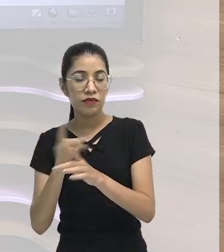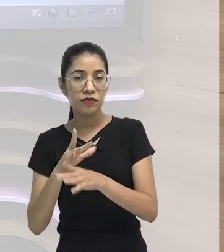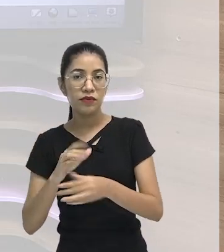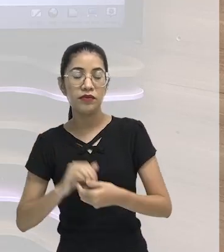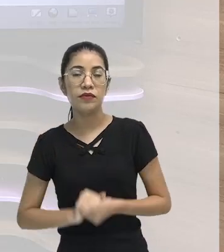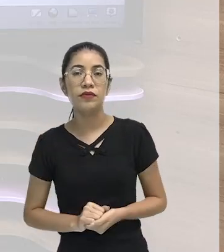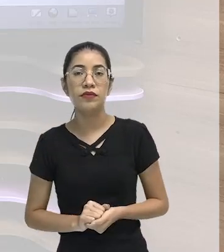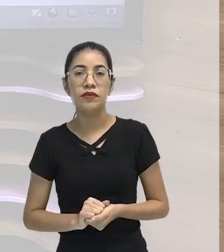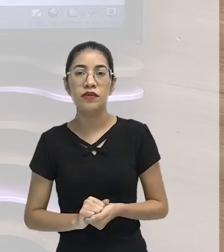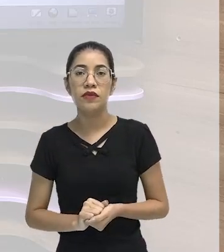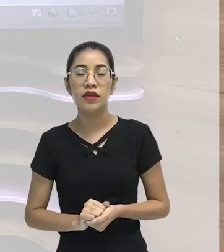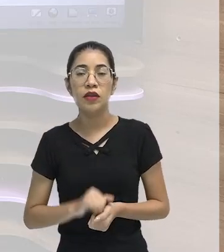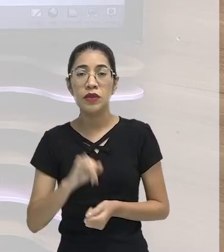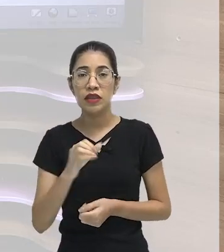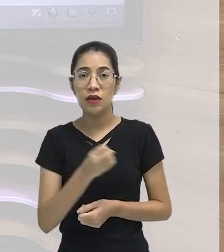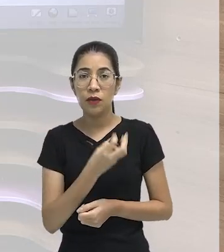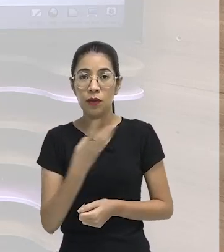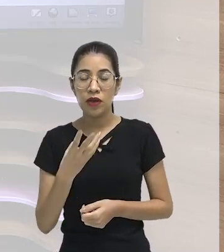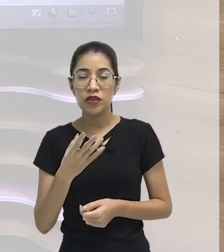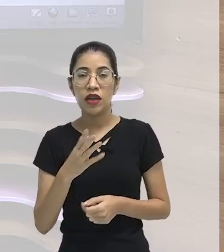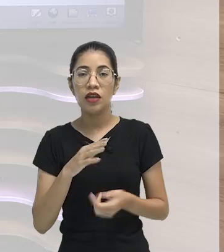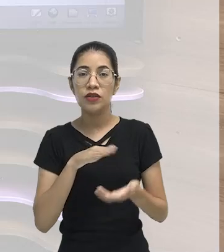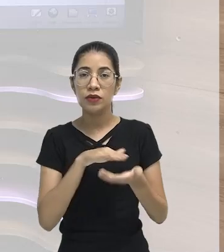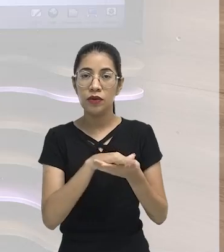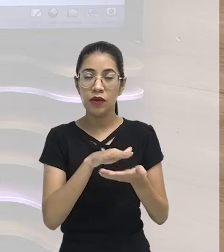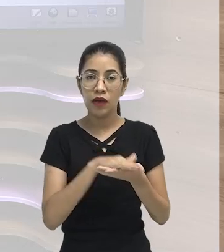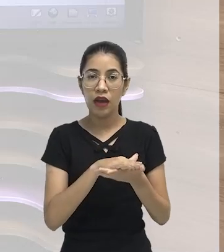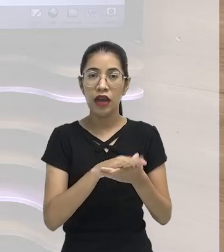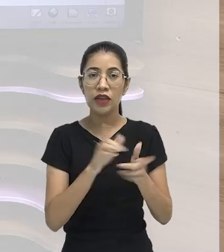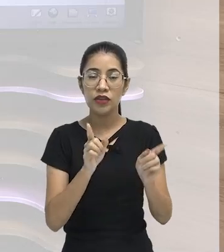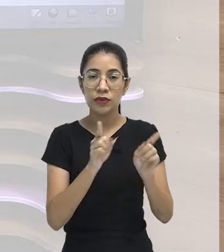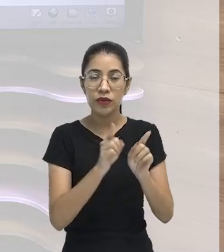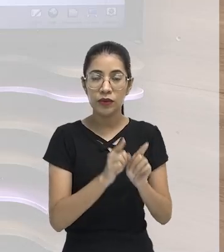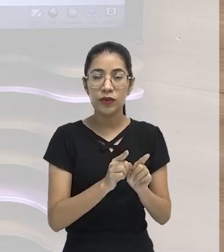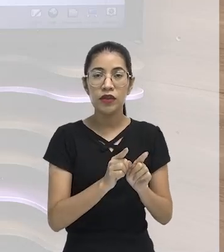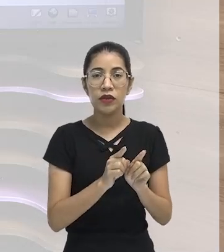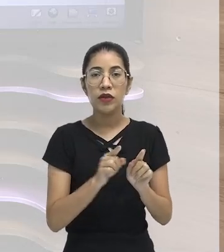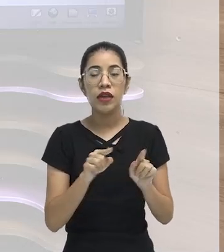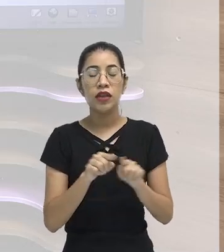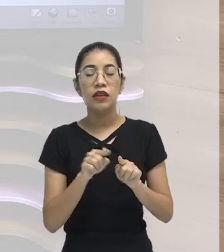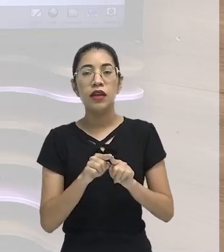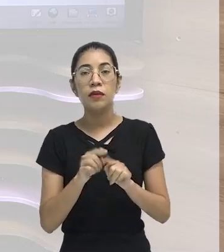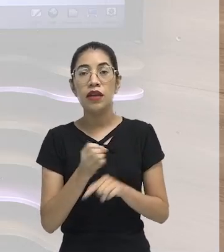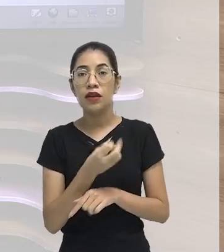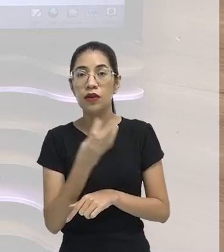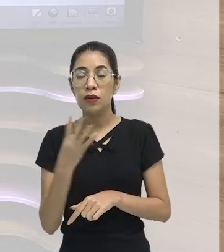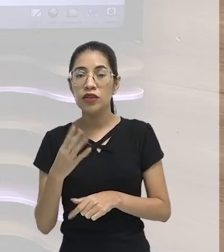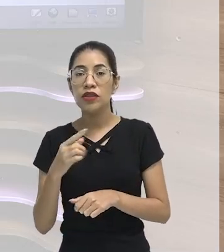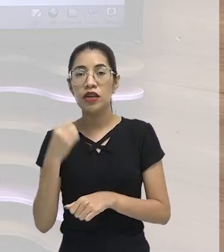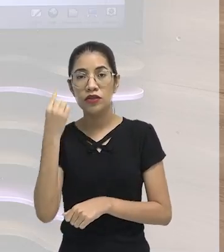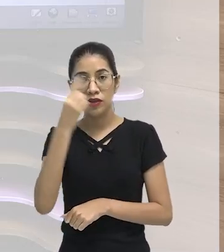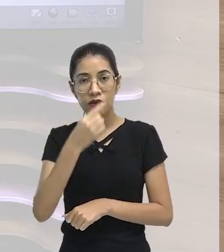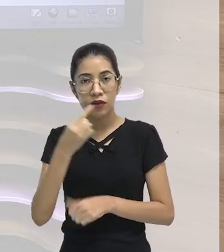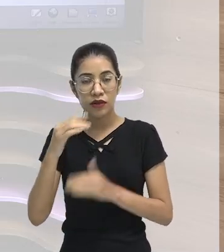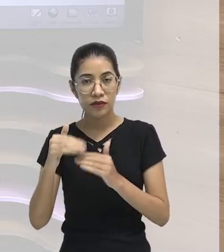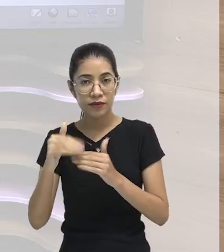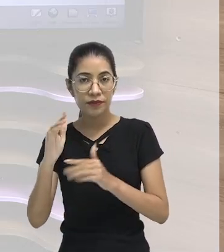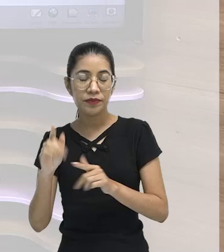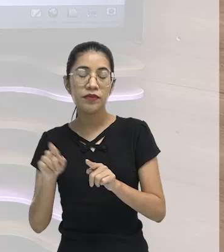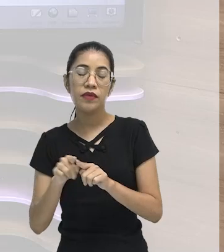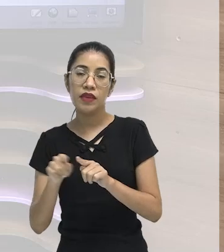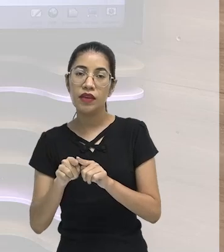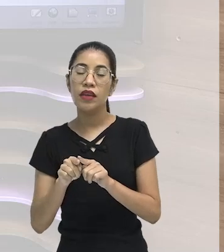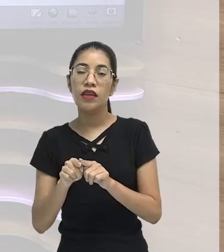Então, se diminuiu o número de máquinas e aumentou a quantidade, vai aumentar, aliás, a quantidade de horas a ser